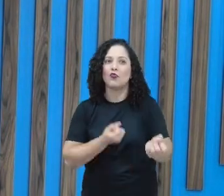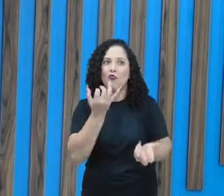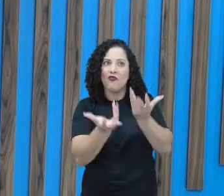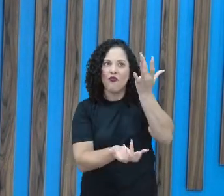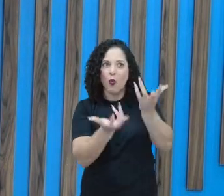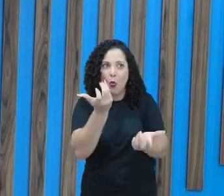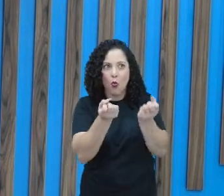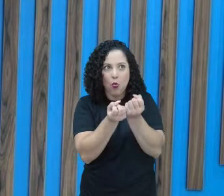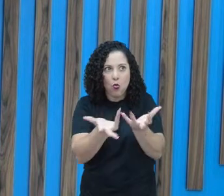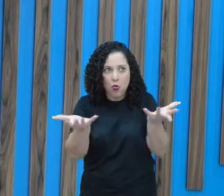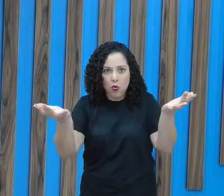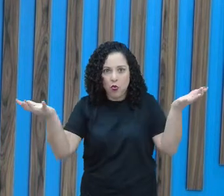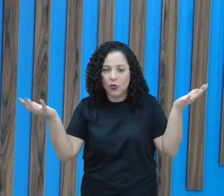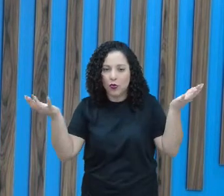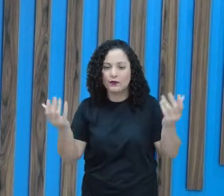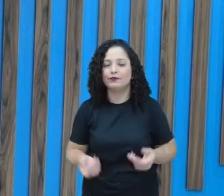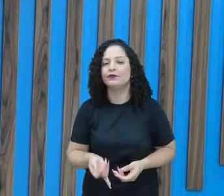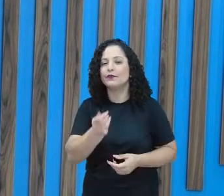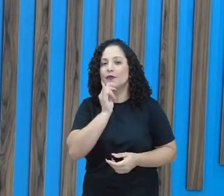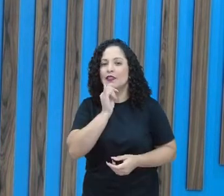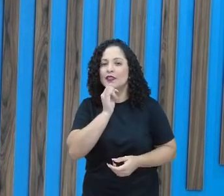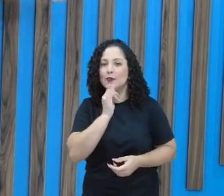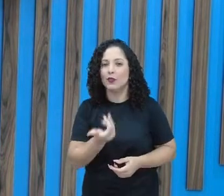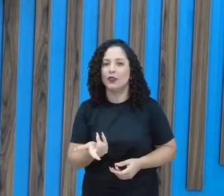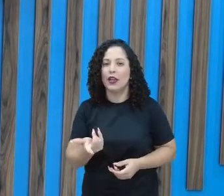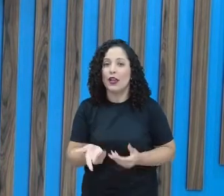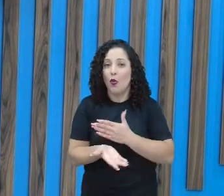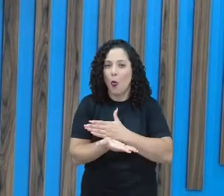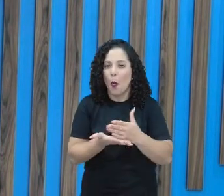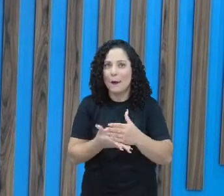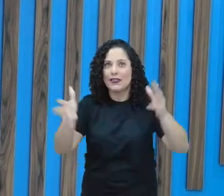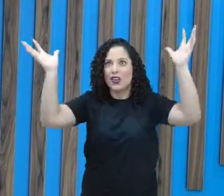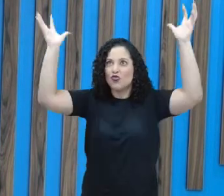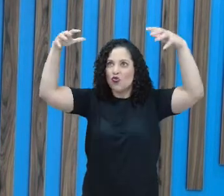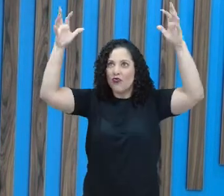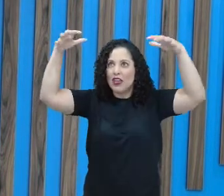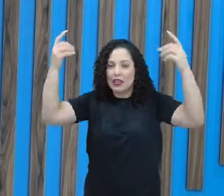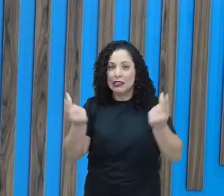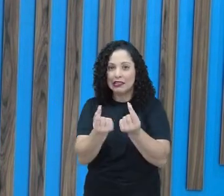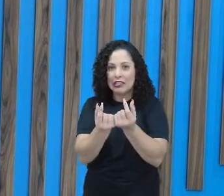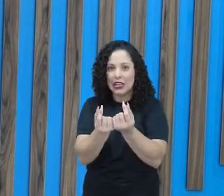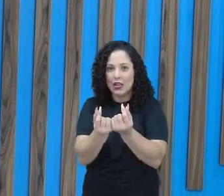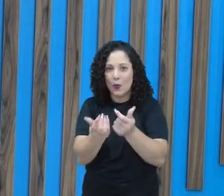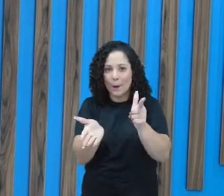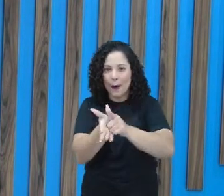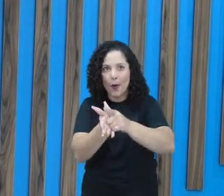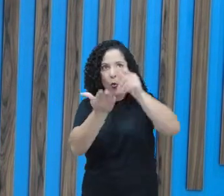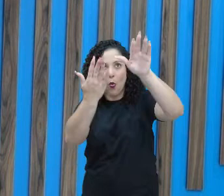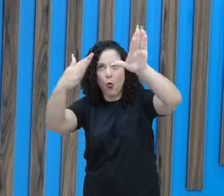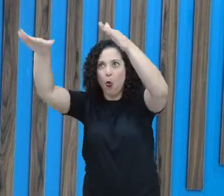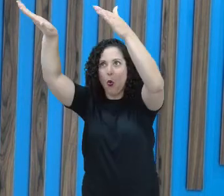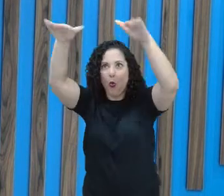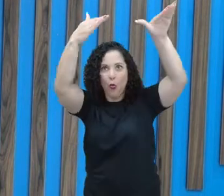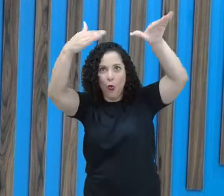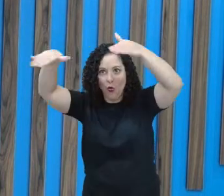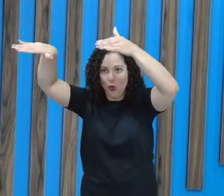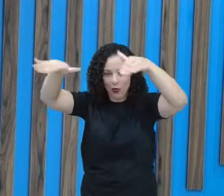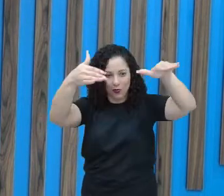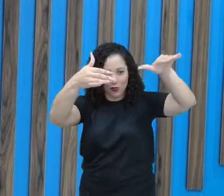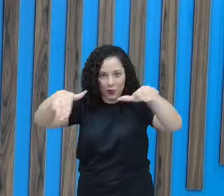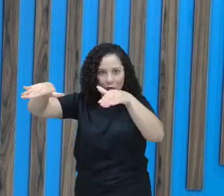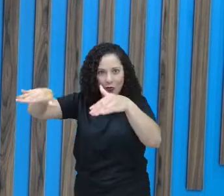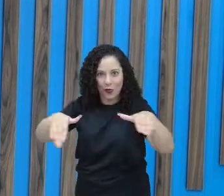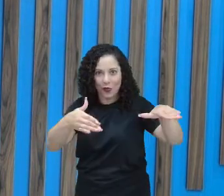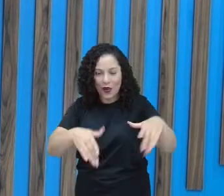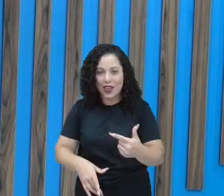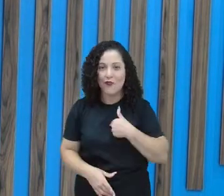dizer algo positivo. Vai que começa a chover dinheiro aqui, né? Vai que eu vou contar a